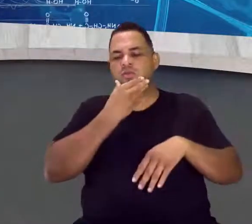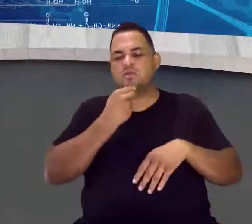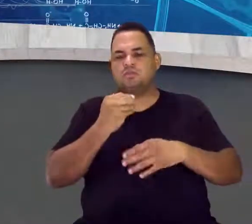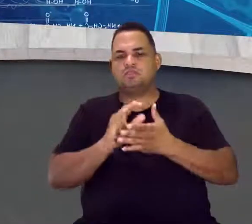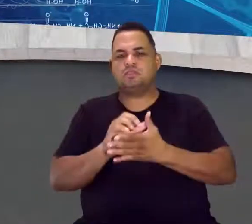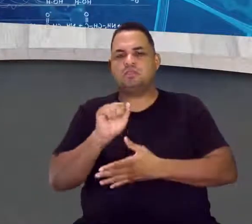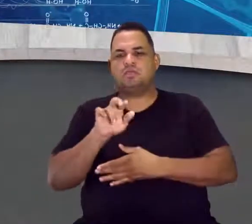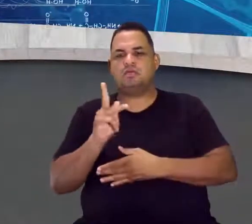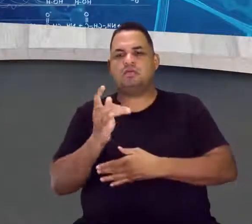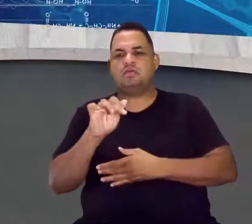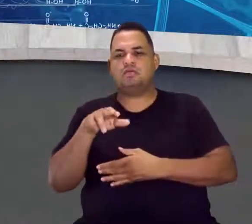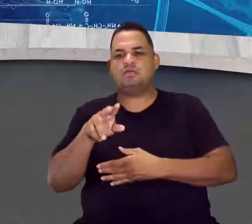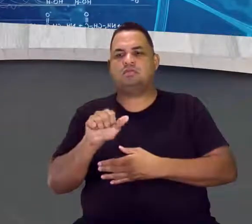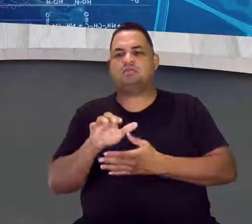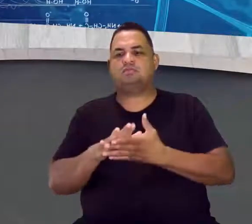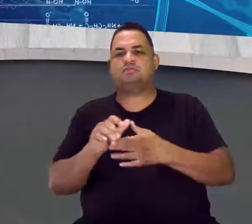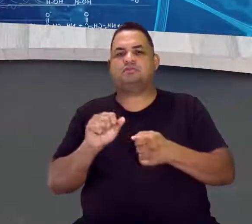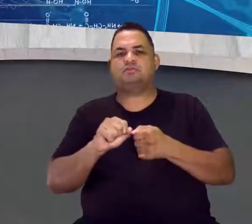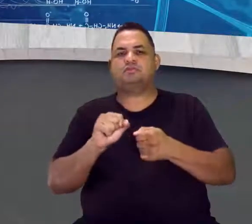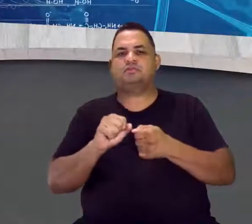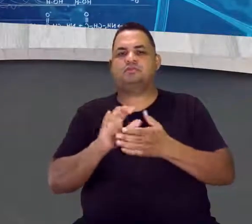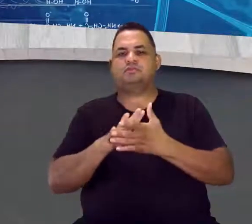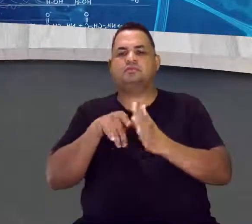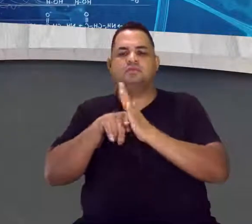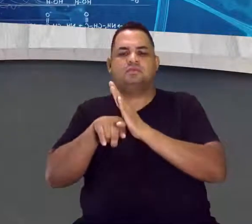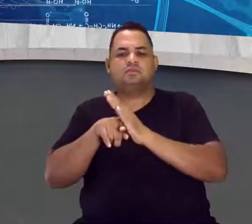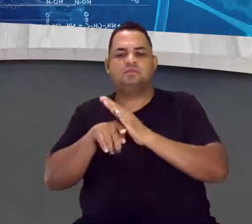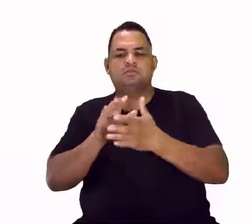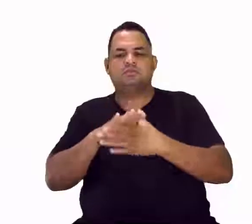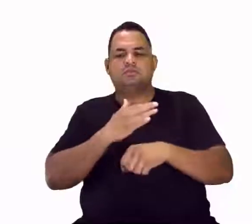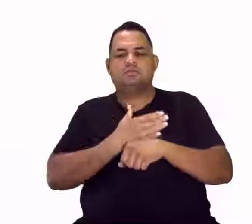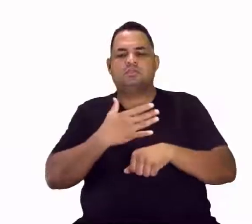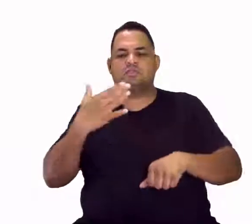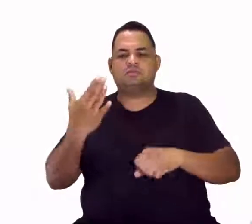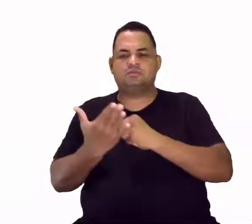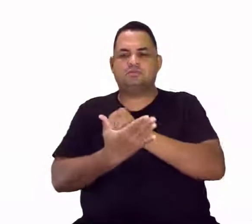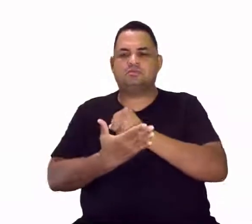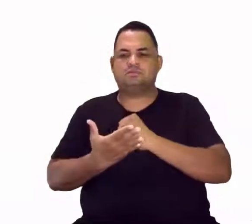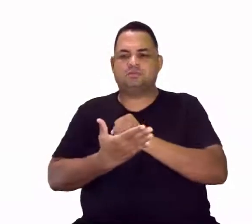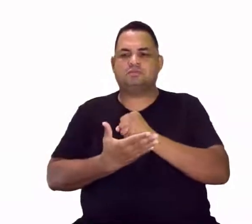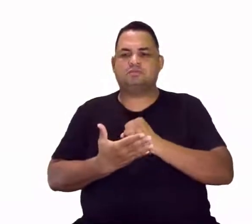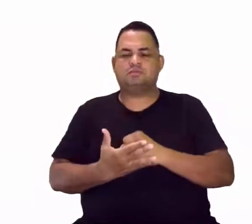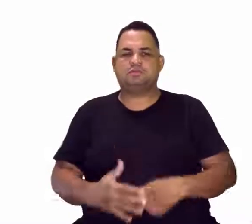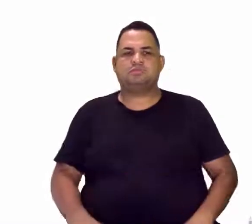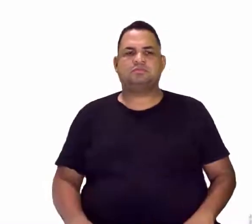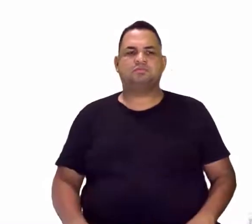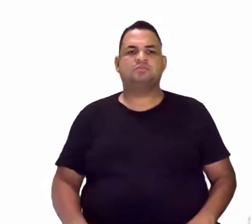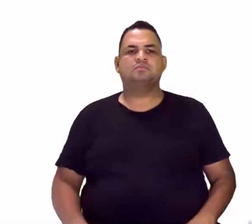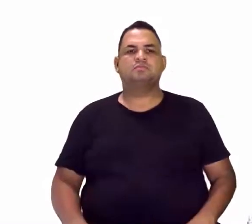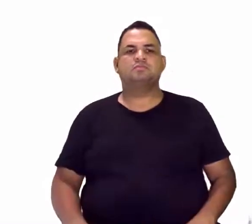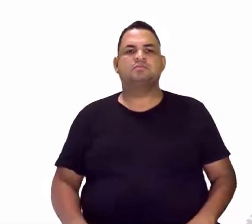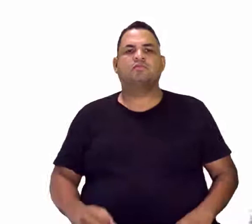cima do estudo que ele fez sobre ácidos e bases. Vamos lá? Lá em